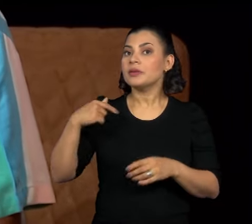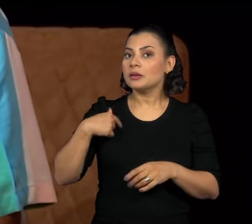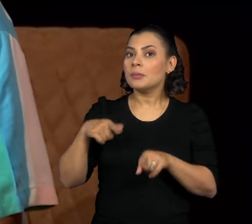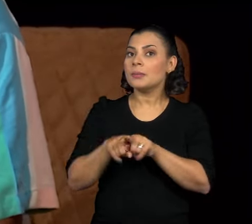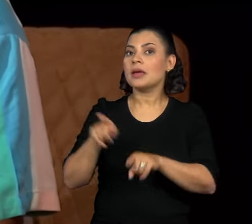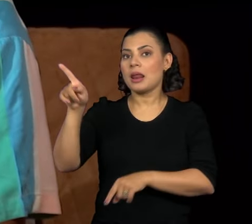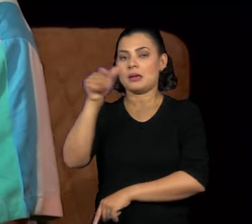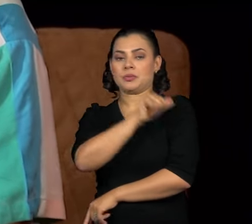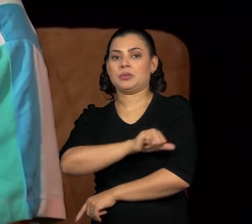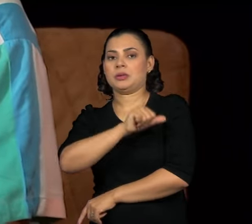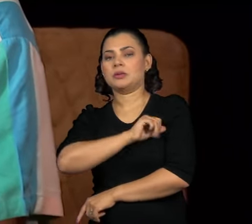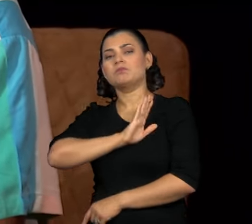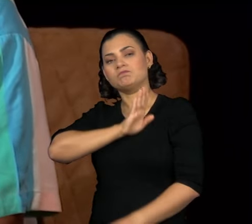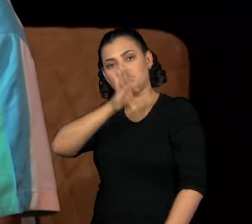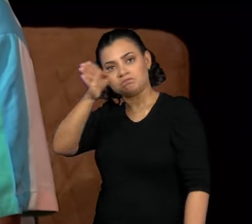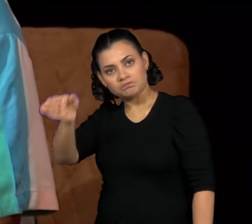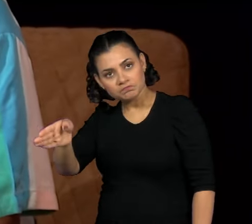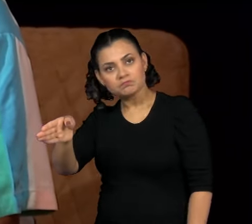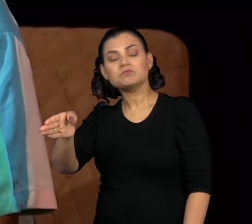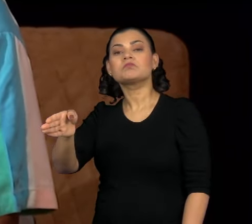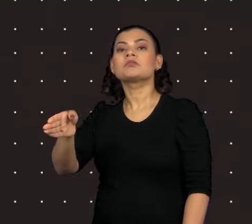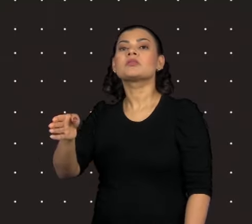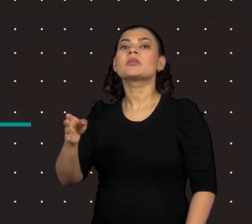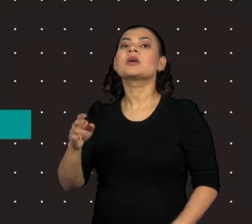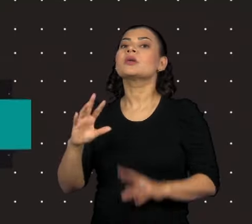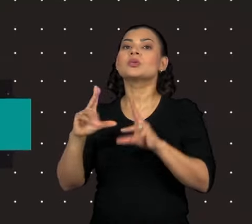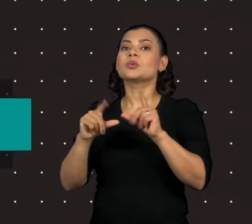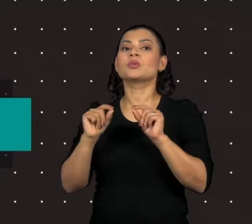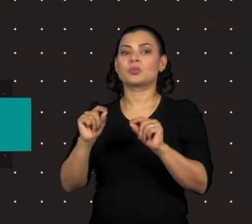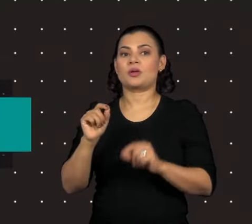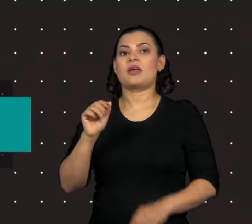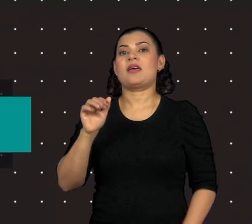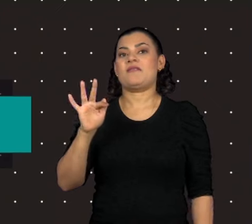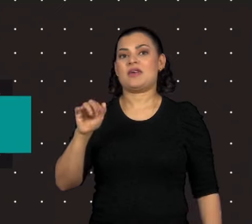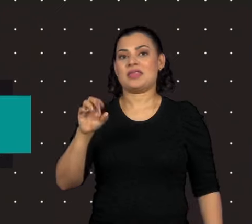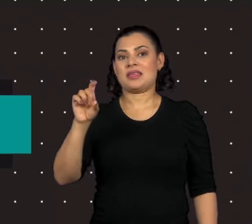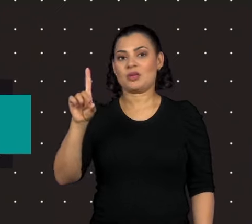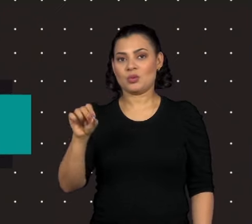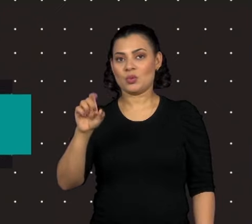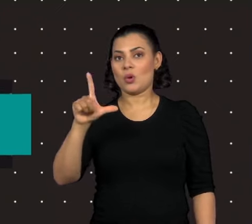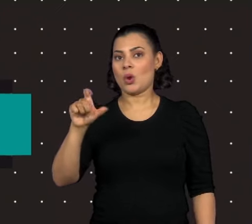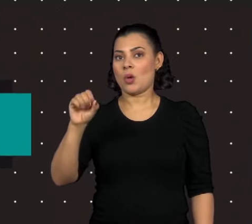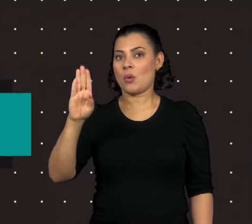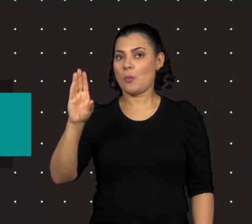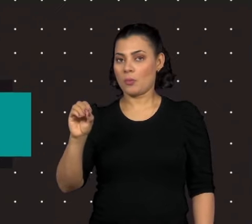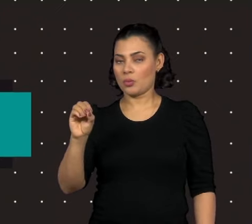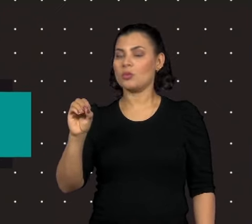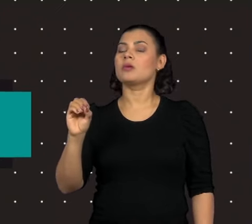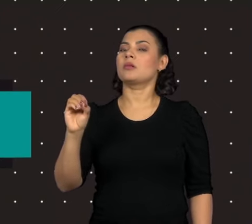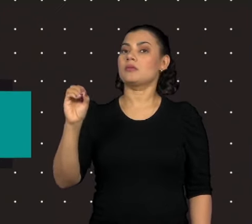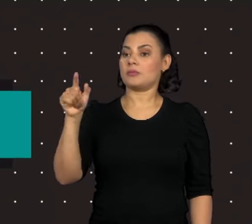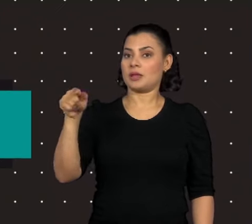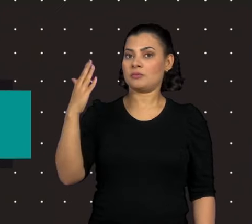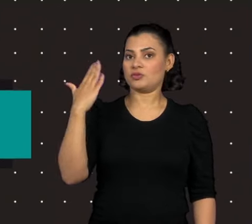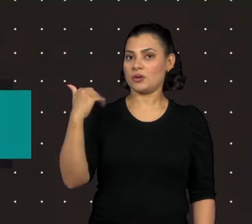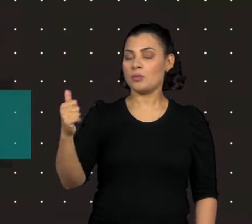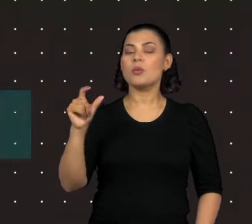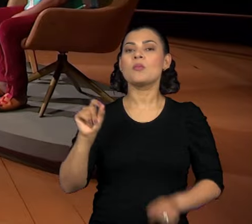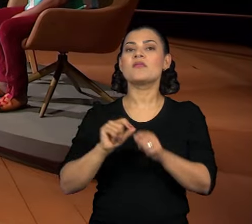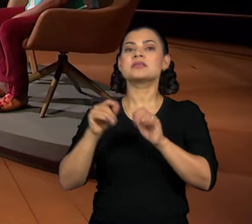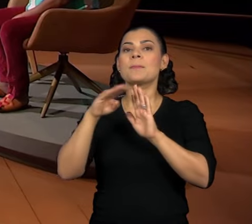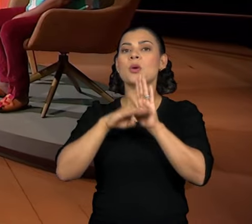Rio, que eu fui chamado pelo Fernando Lobo para fazer um programa chamado Sinal